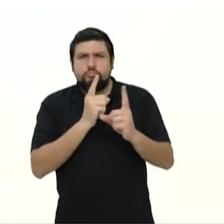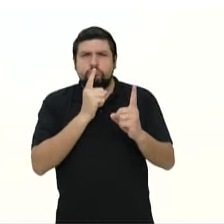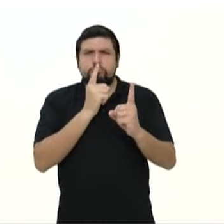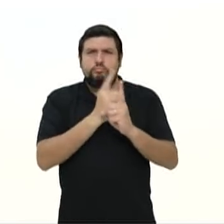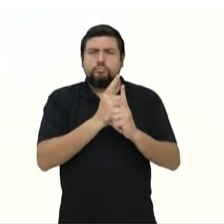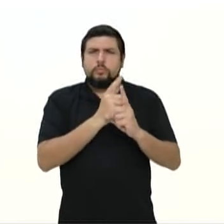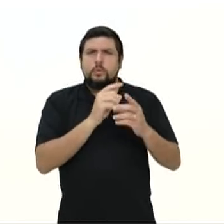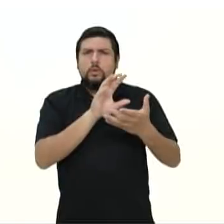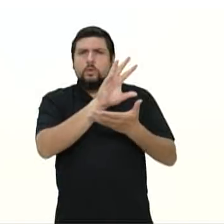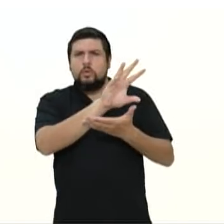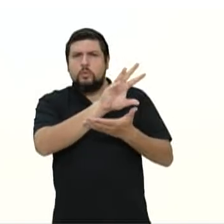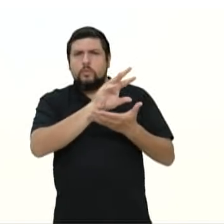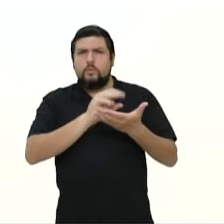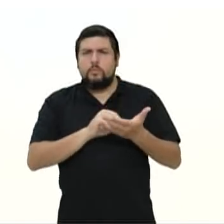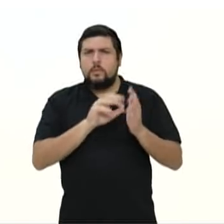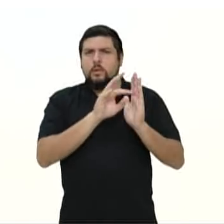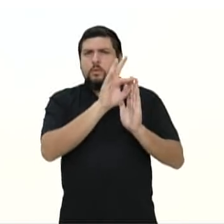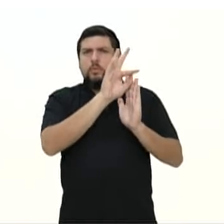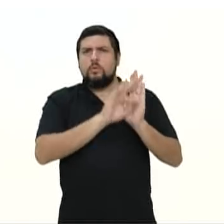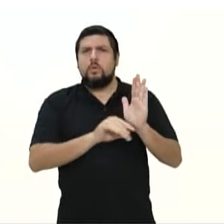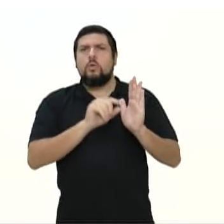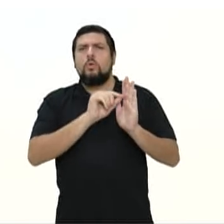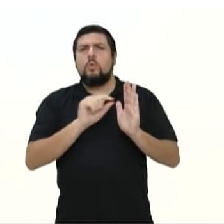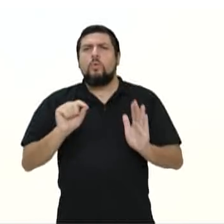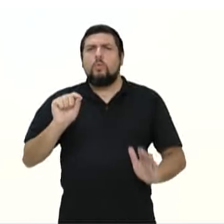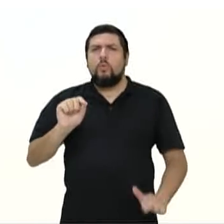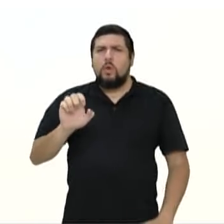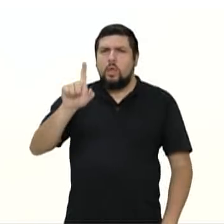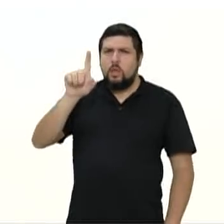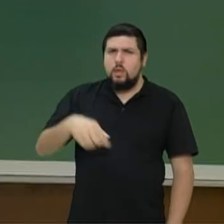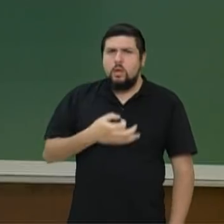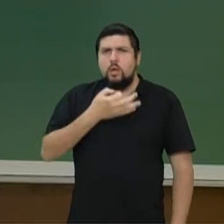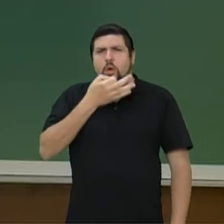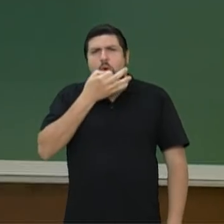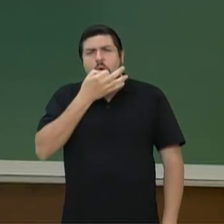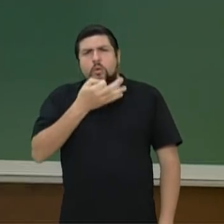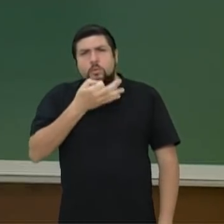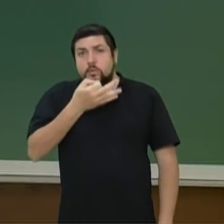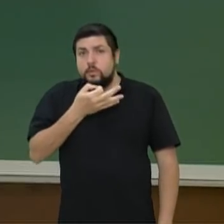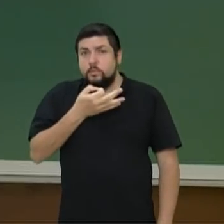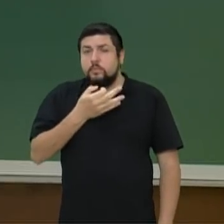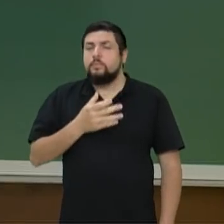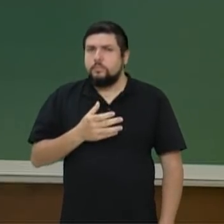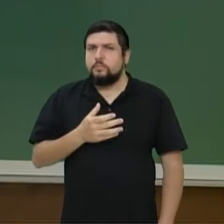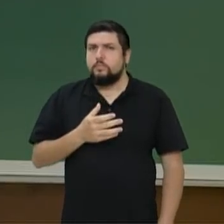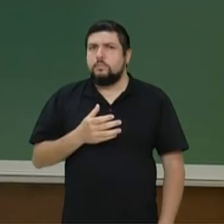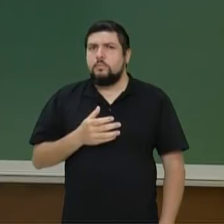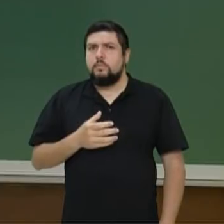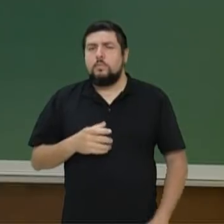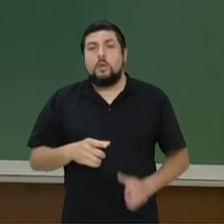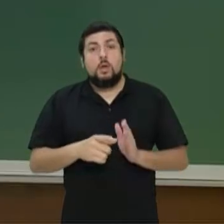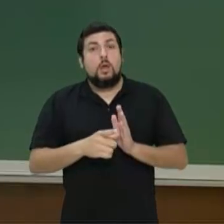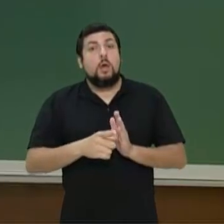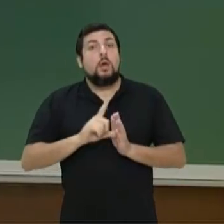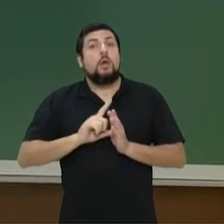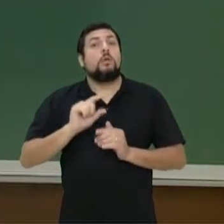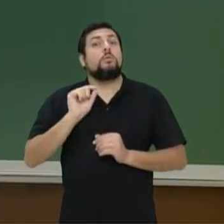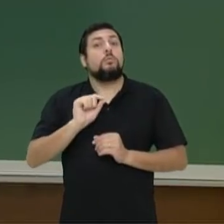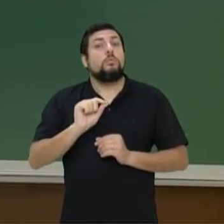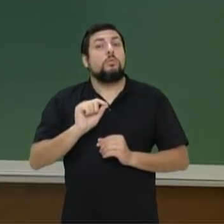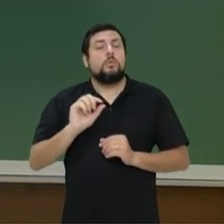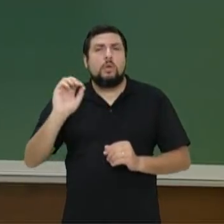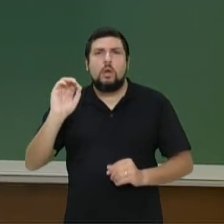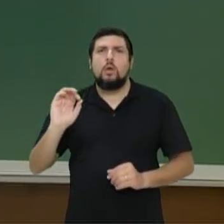trecho que apresenta a opinião da autora da notícia. Veja, na anterior a gente foi ali para o